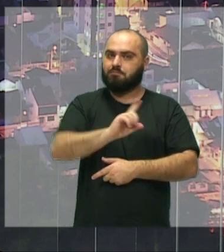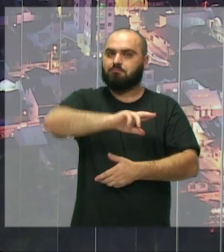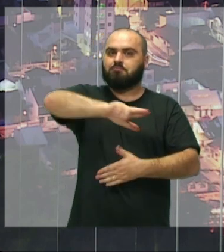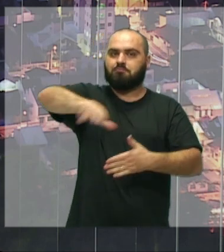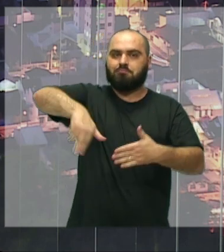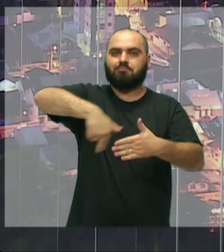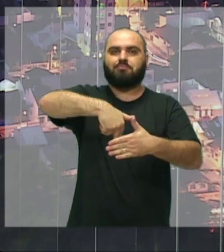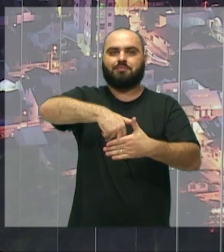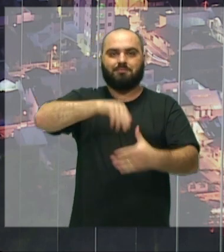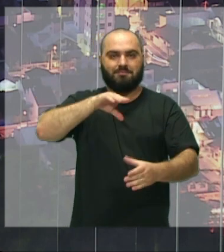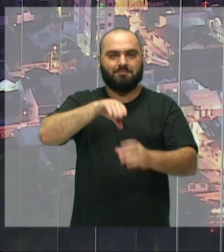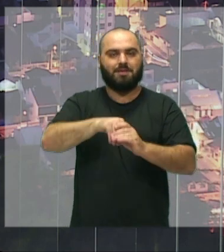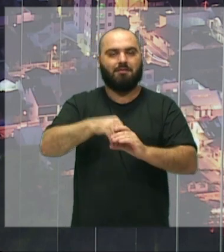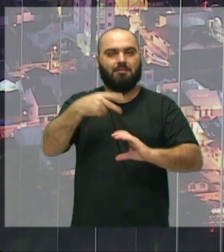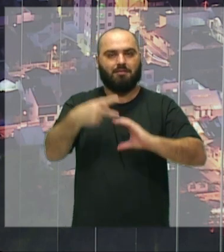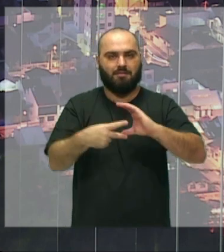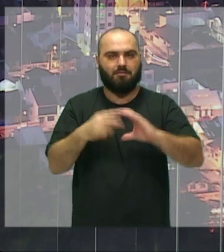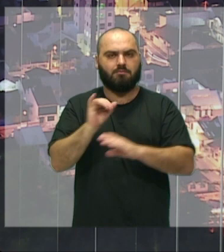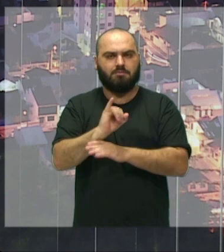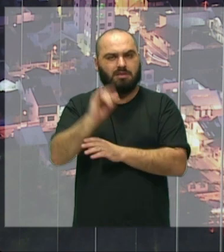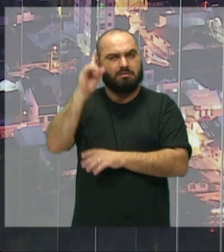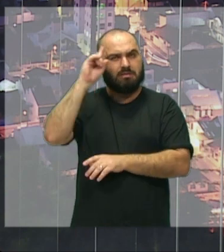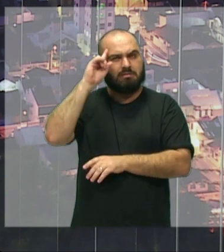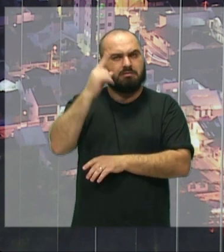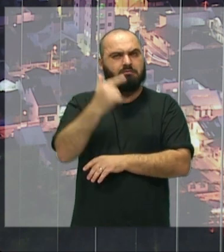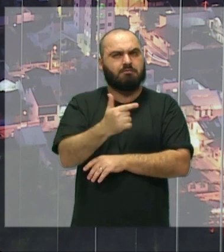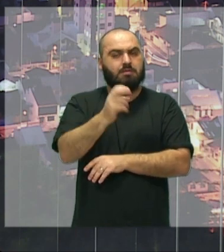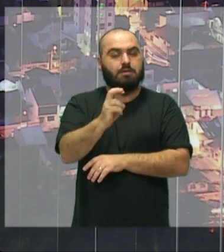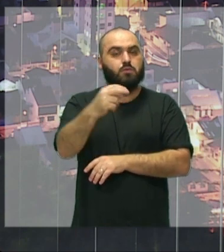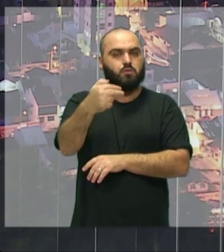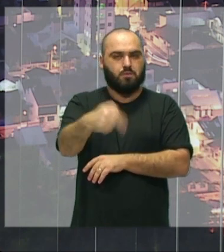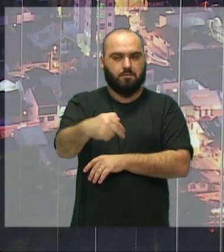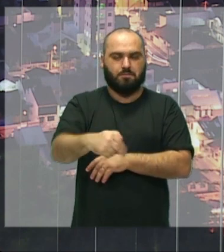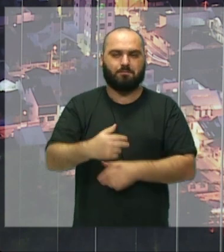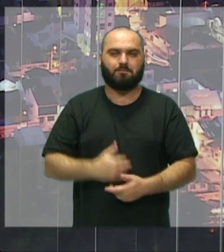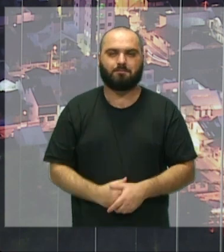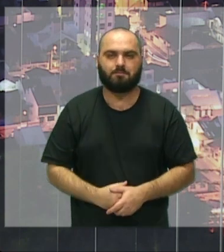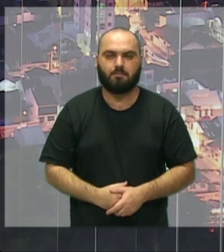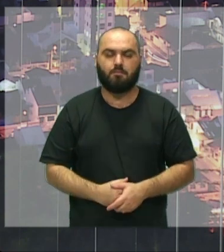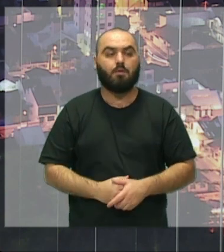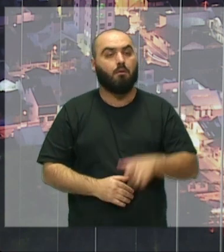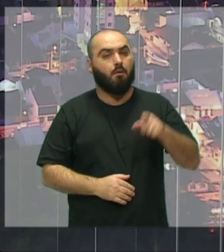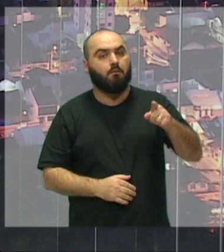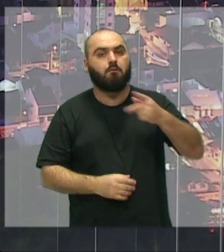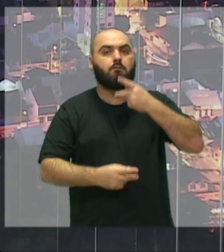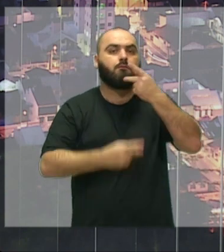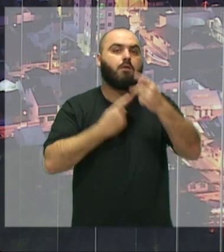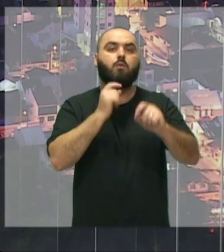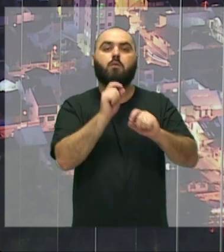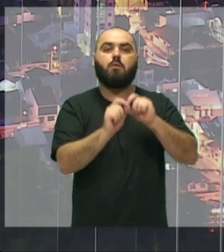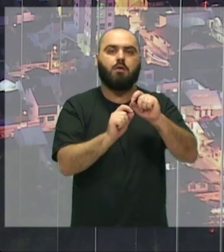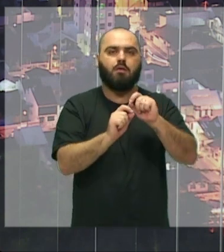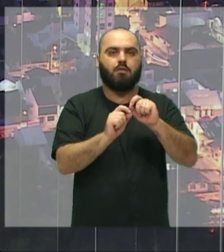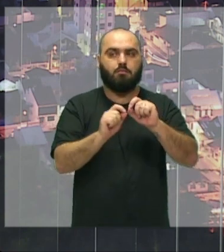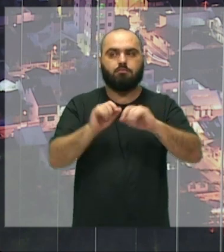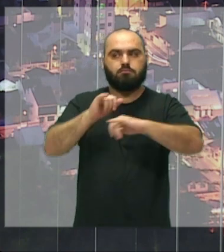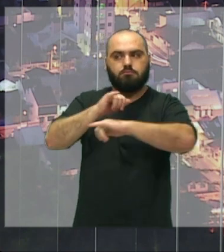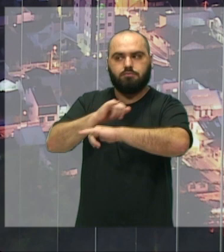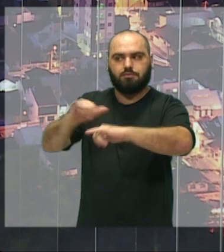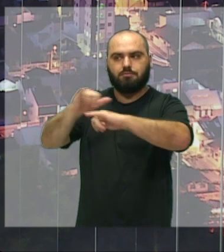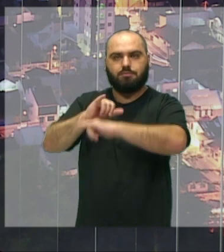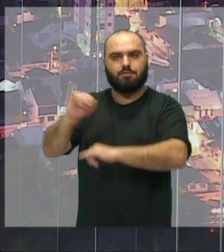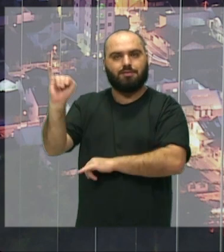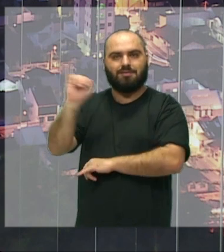Câmara de Vereadores nesse ano, agora foi dia 25 de novembro, falando exatamente daquela campanha, né? Itajaí